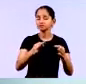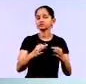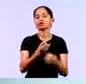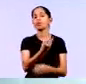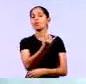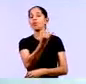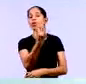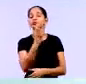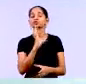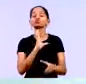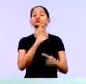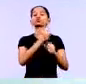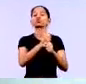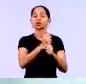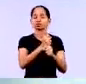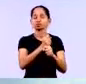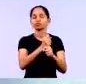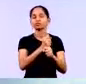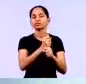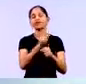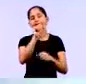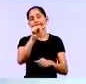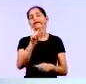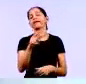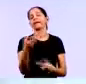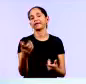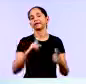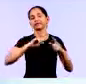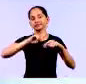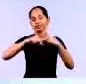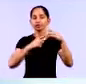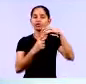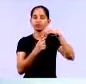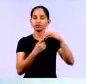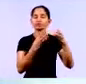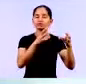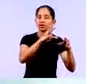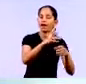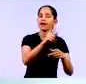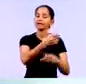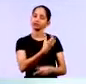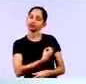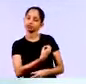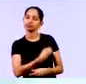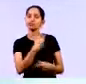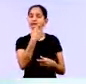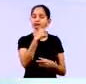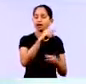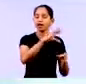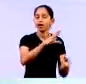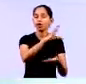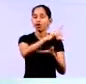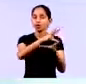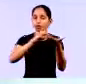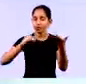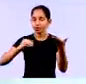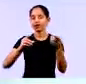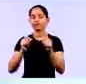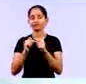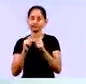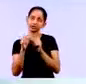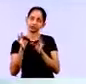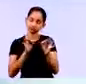quantidade total a produzir, é o que nós vamos trazer aquela informação para essa peça. Nós vamos trazer